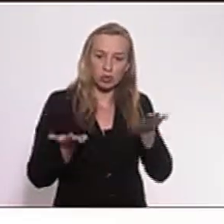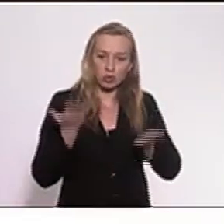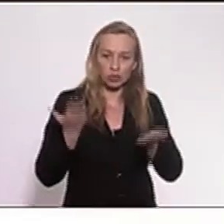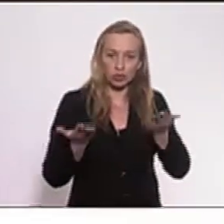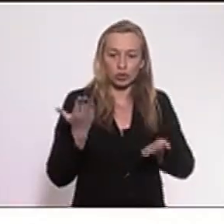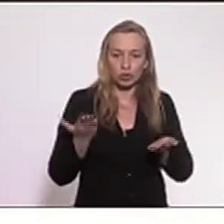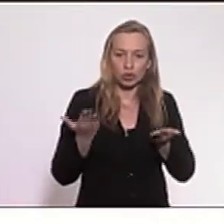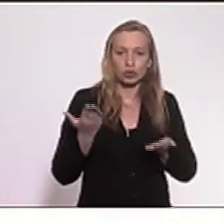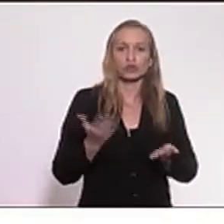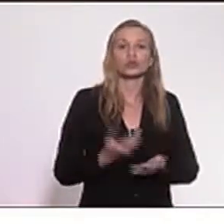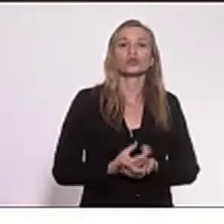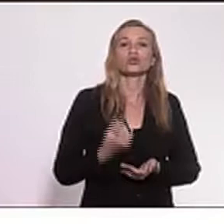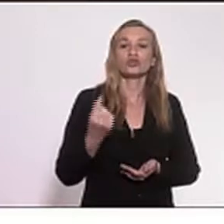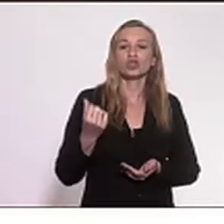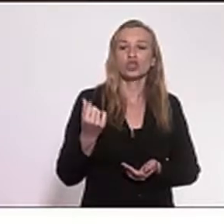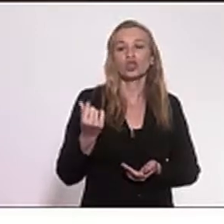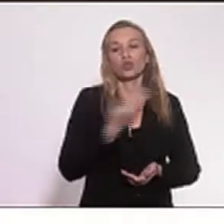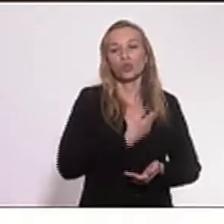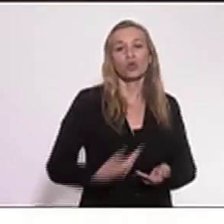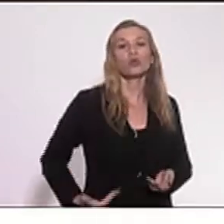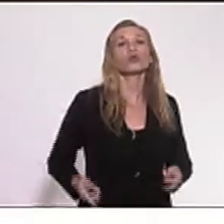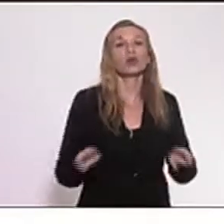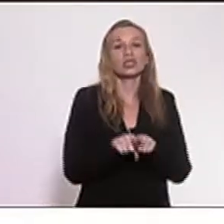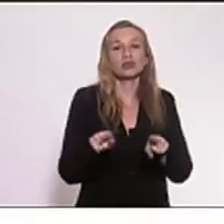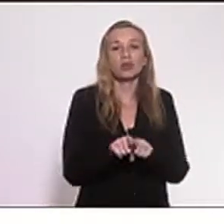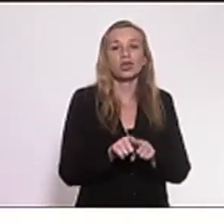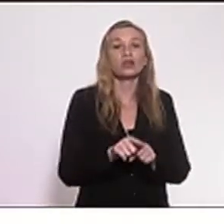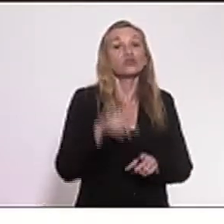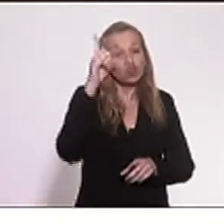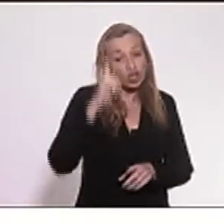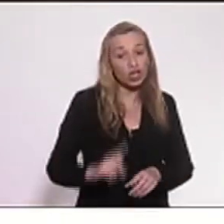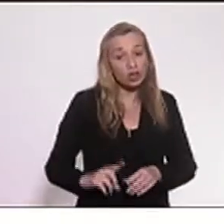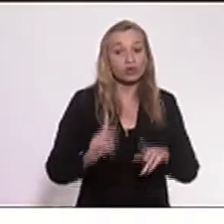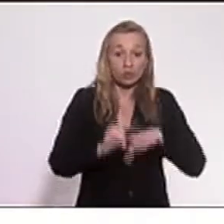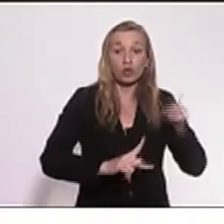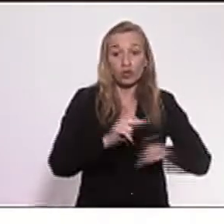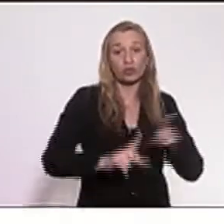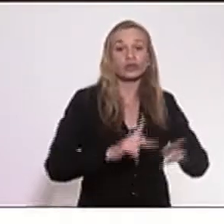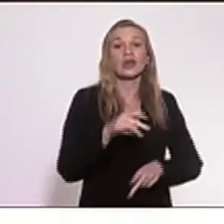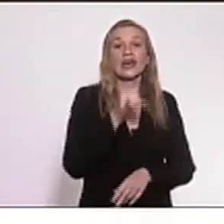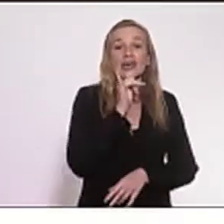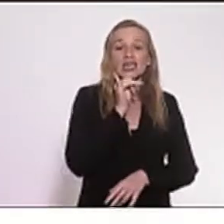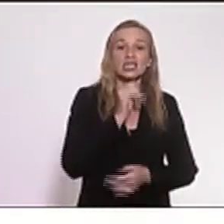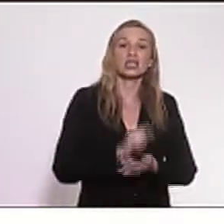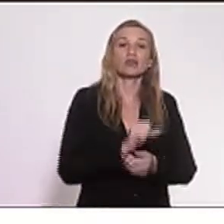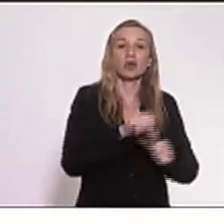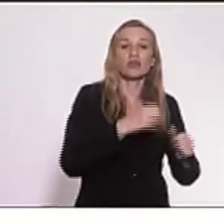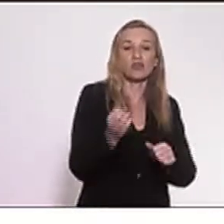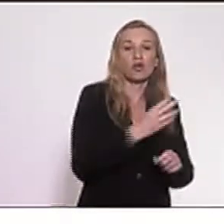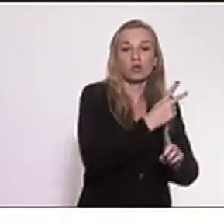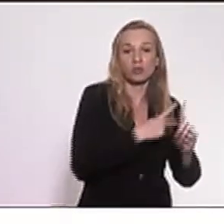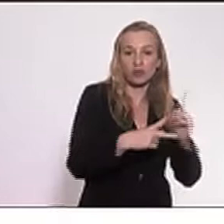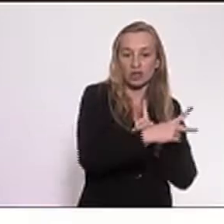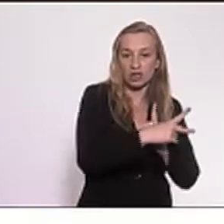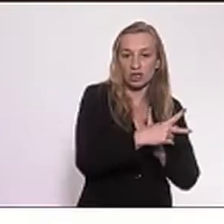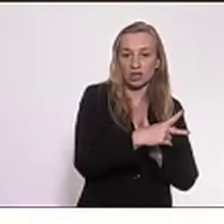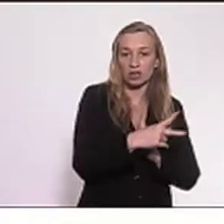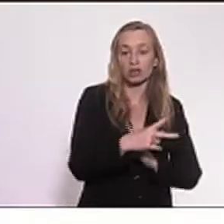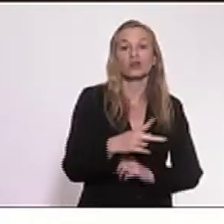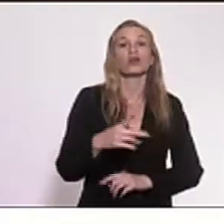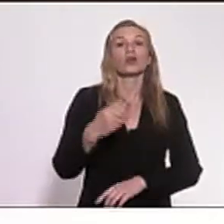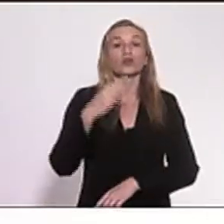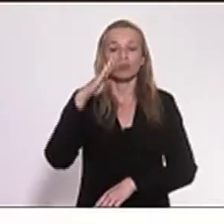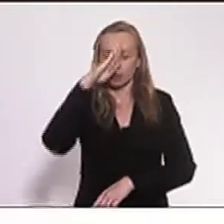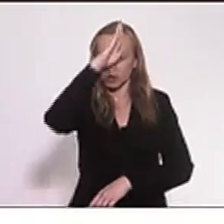públicas, mas tratam também de garantia de direitos da população. Por exemplo, a reforma da Previdência em curso no governo